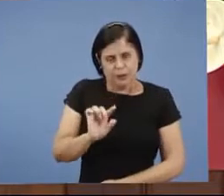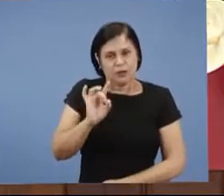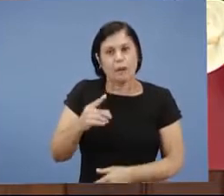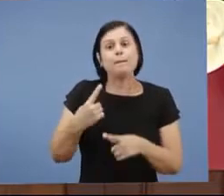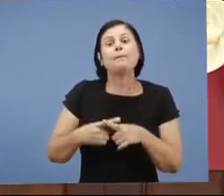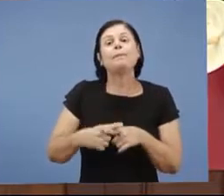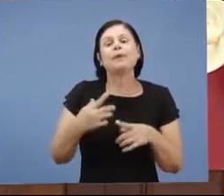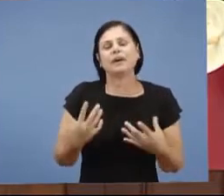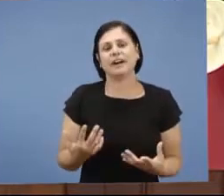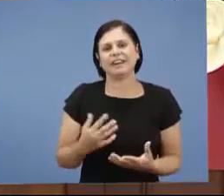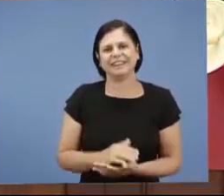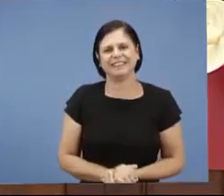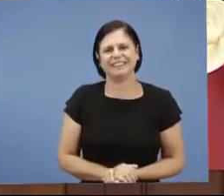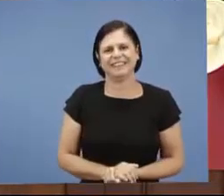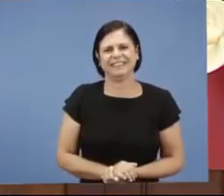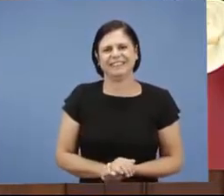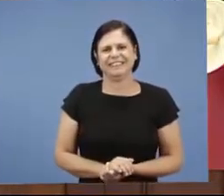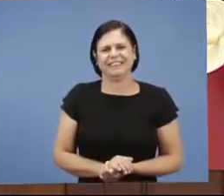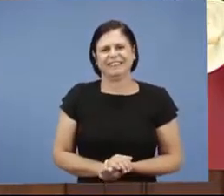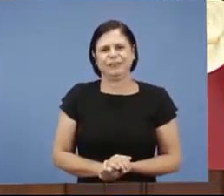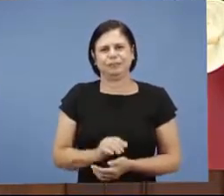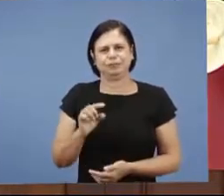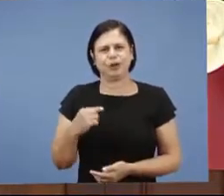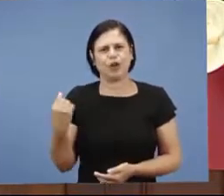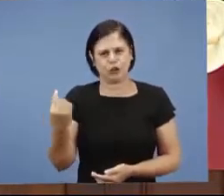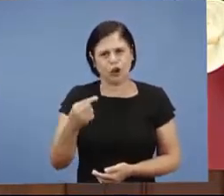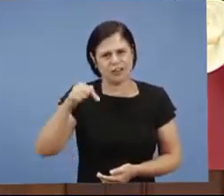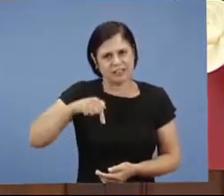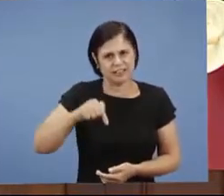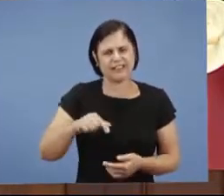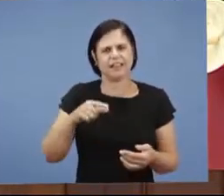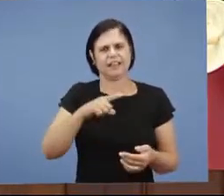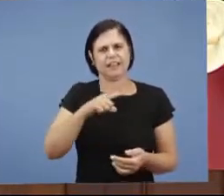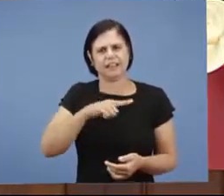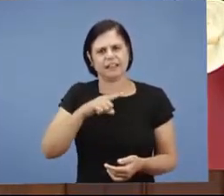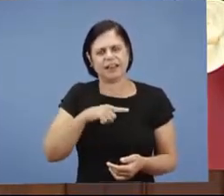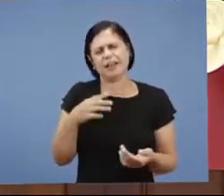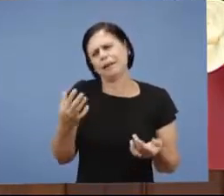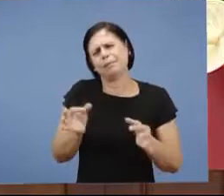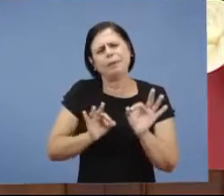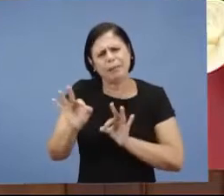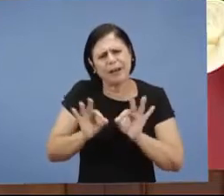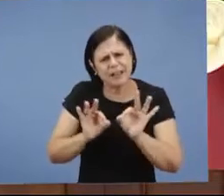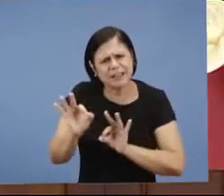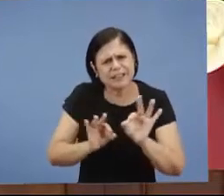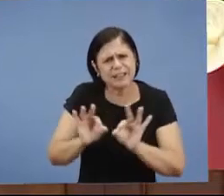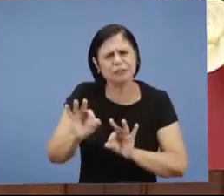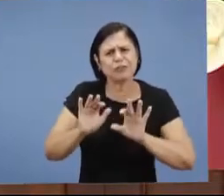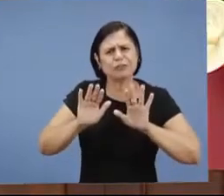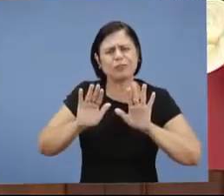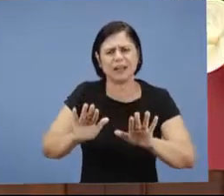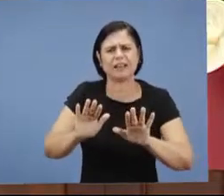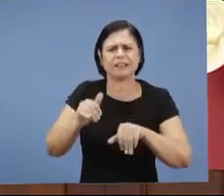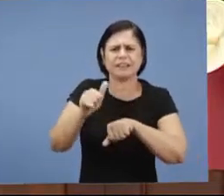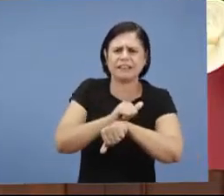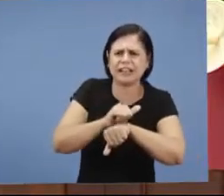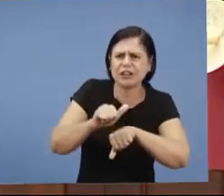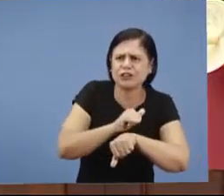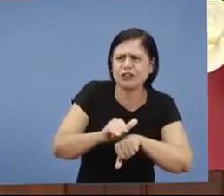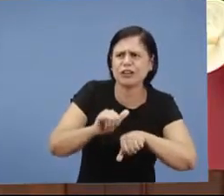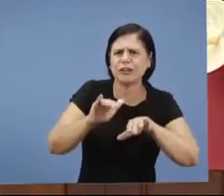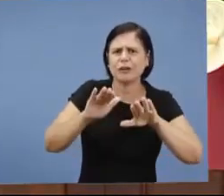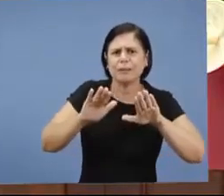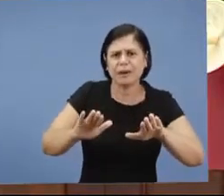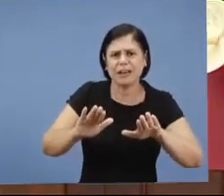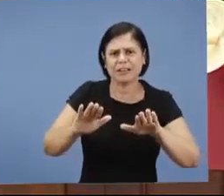porque nós fizemos algumas tomadas aqui e não estavam prontas. Então, enquanto as tomadas ficaram